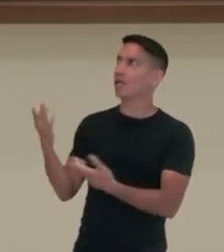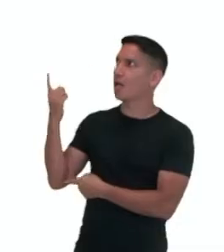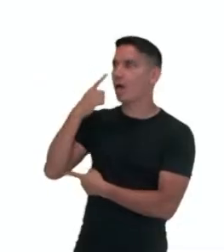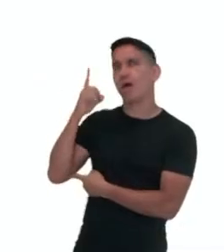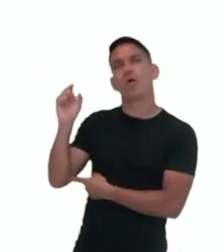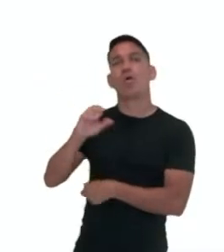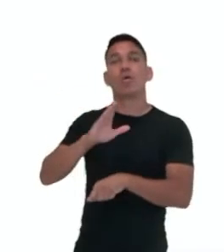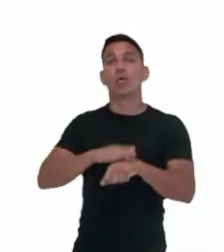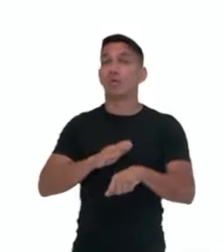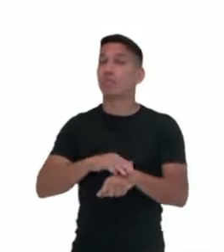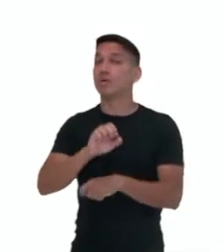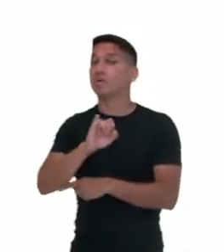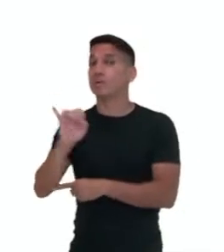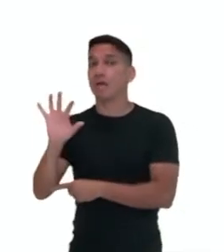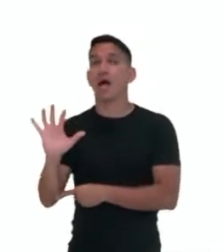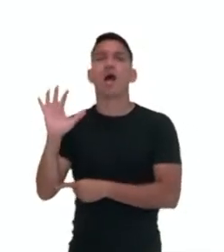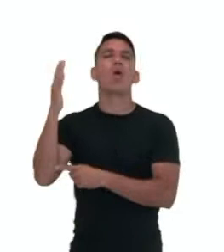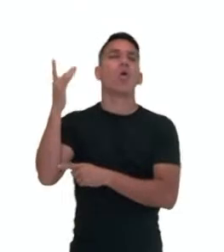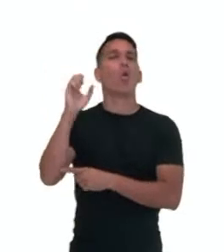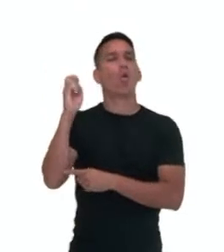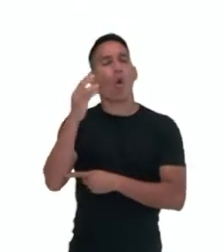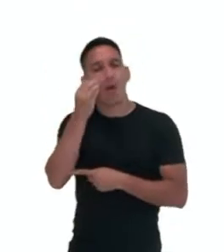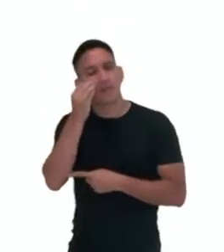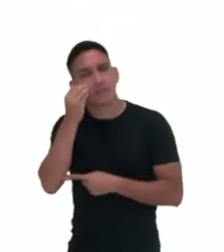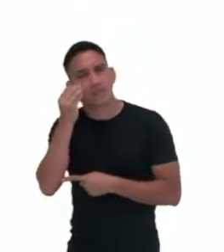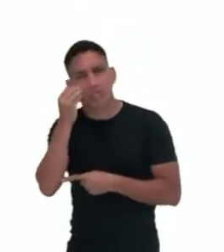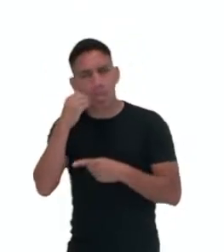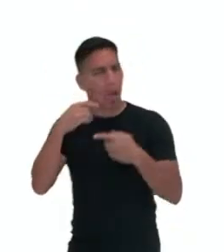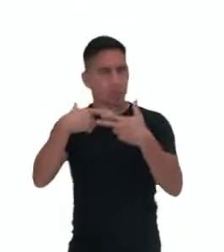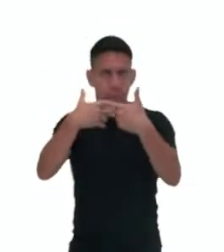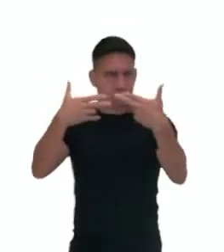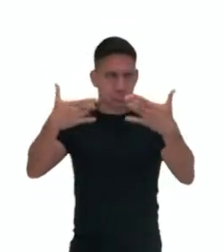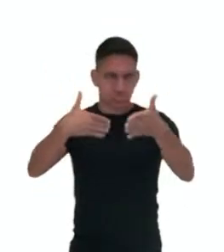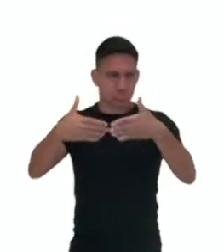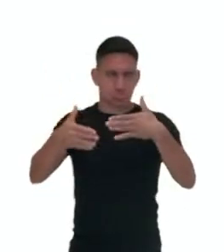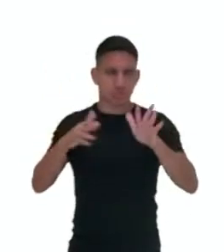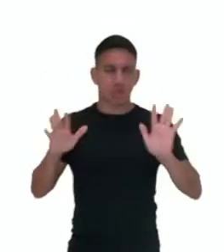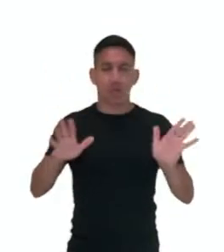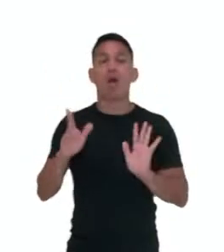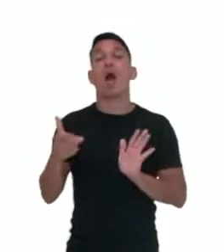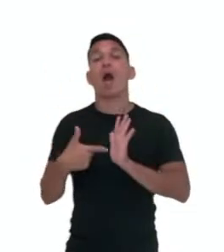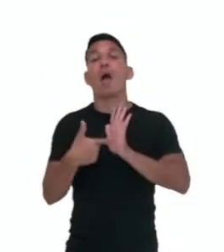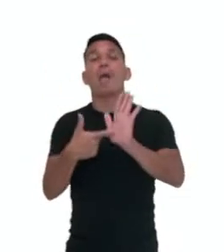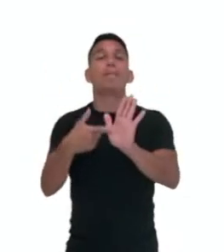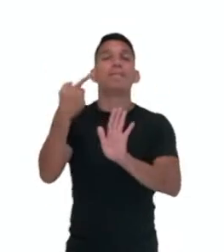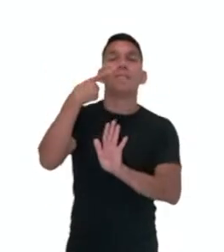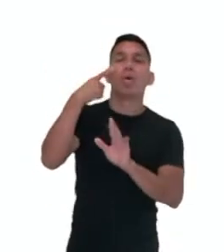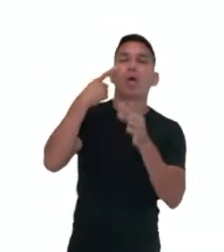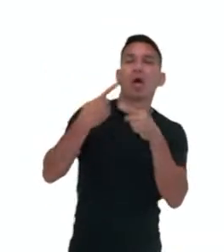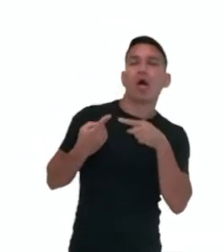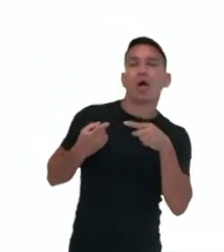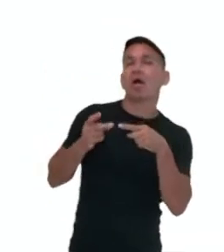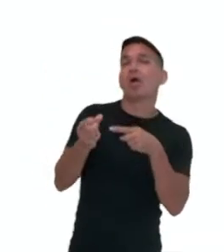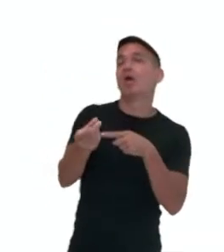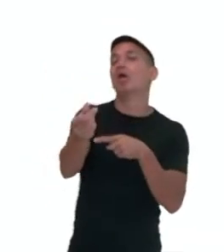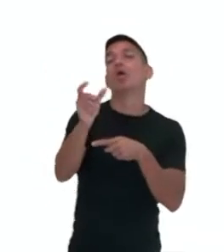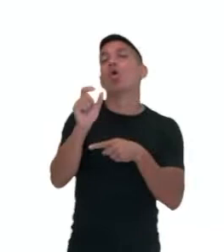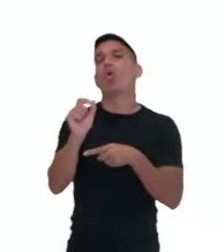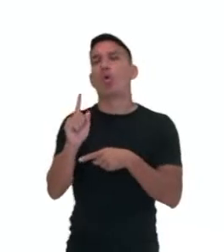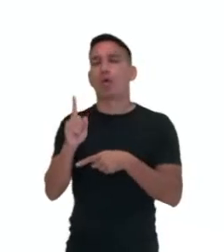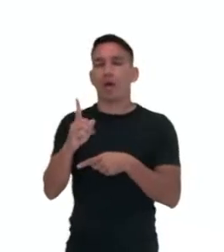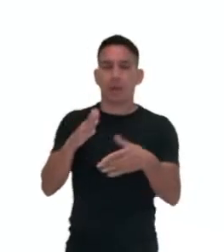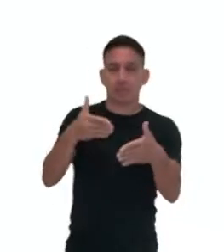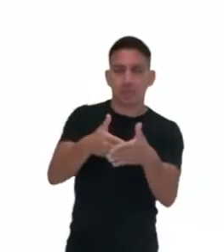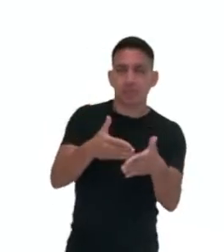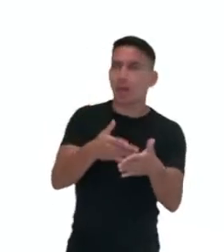quando um evento ou um experimento aleatório, com espaço amostral finito, quer dizer, no lançamento de uma moeda,